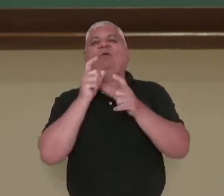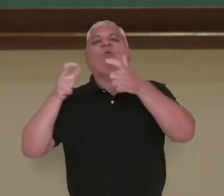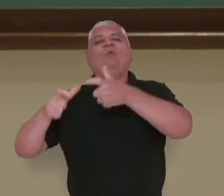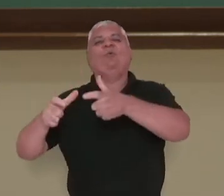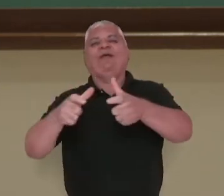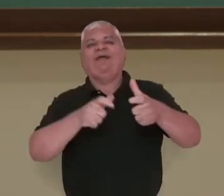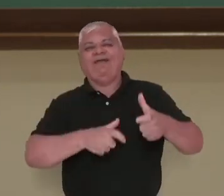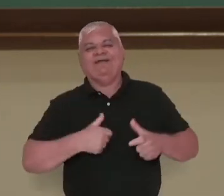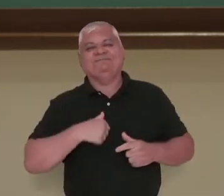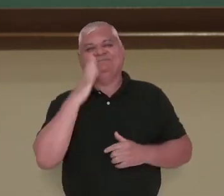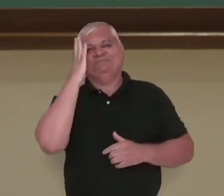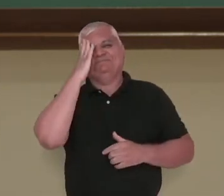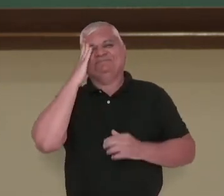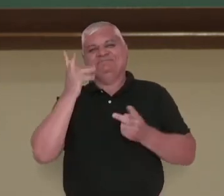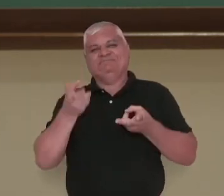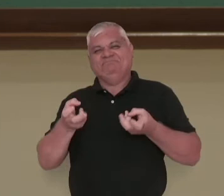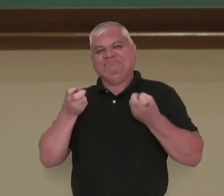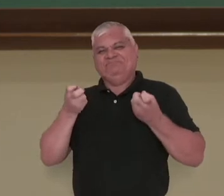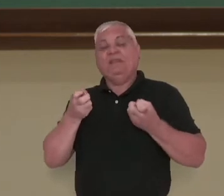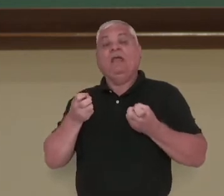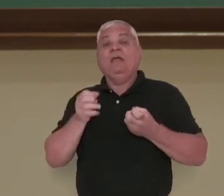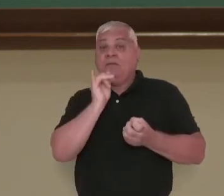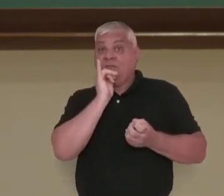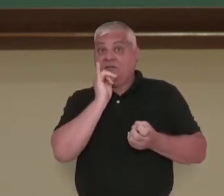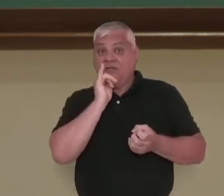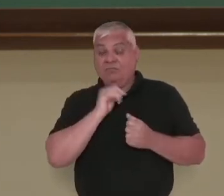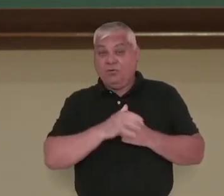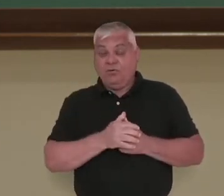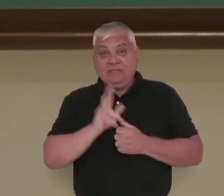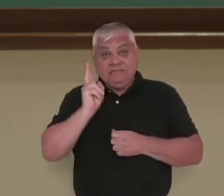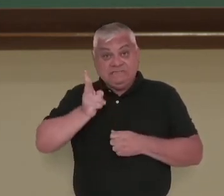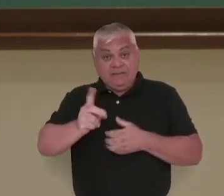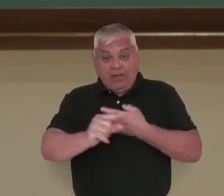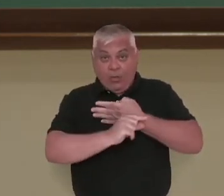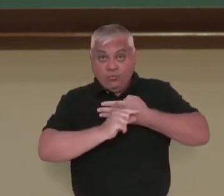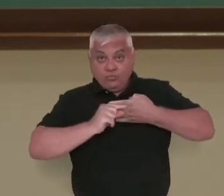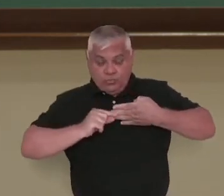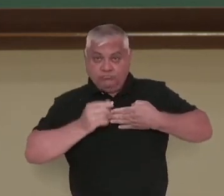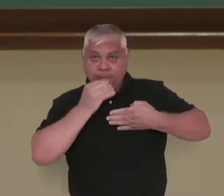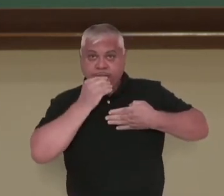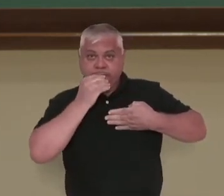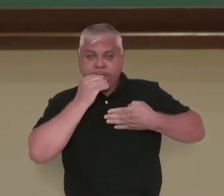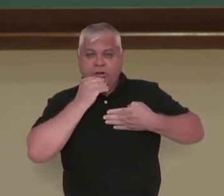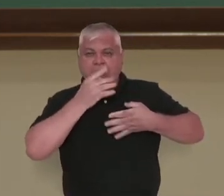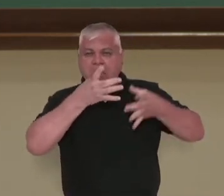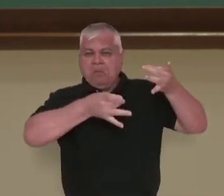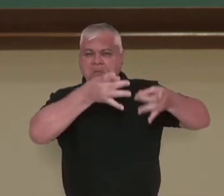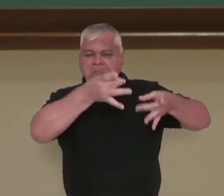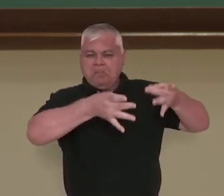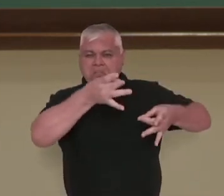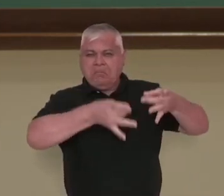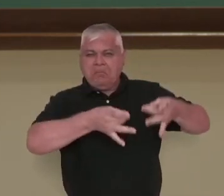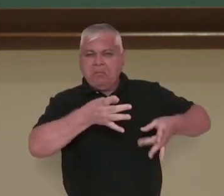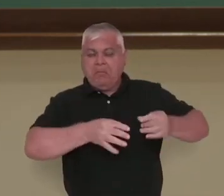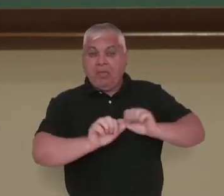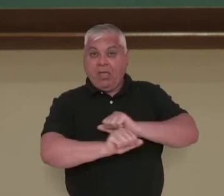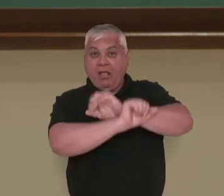esse ambiente? Vejam, nem sempre o autor de um texto traz todas as informações de